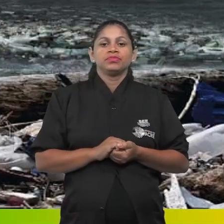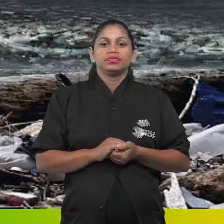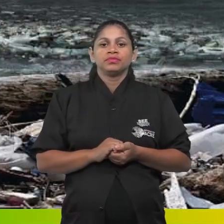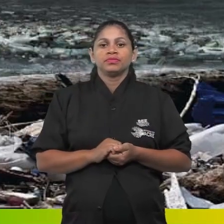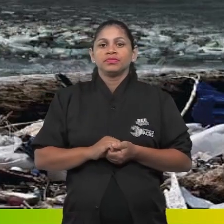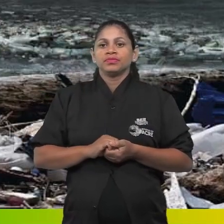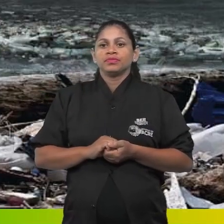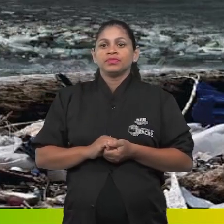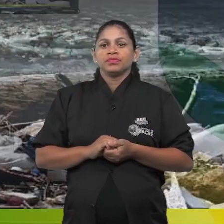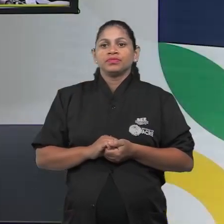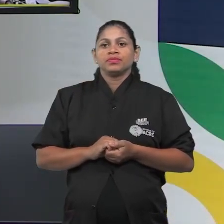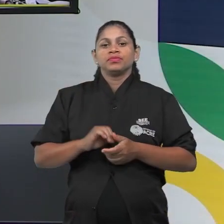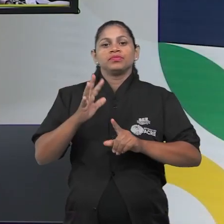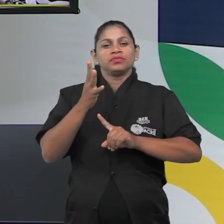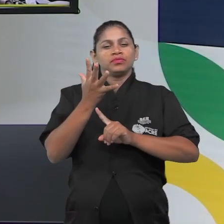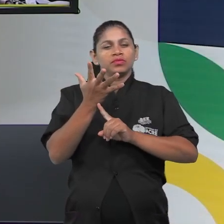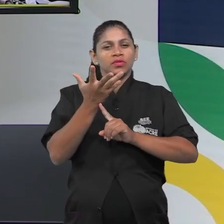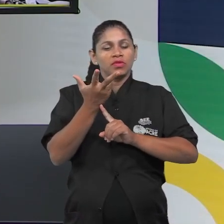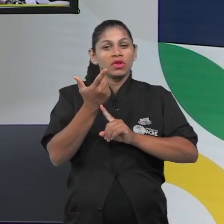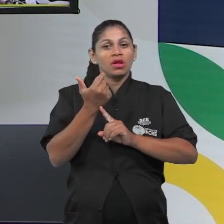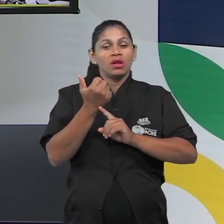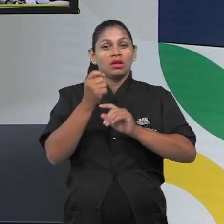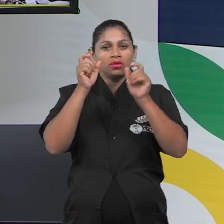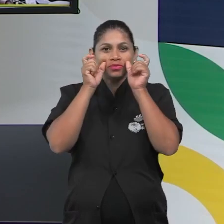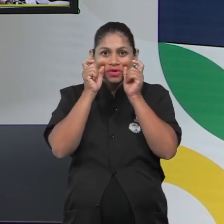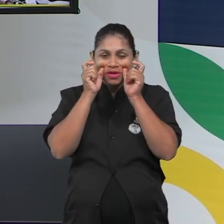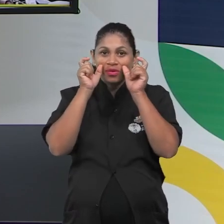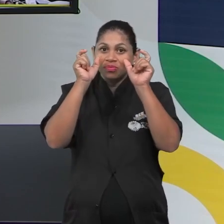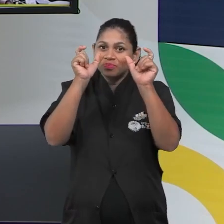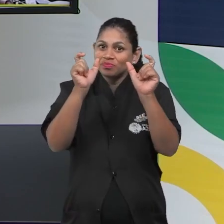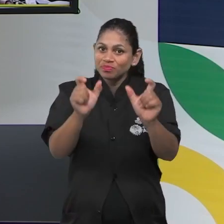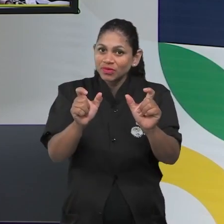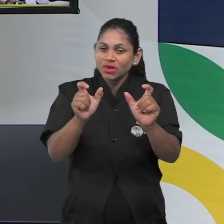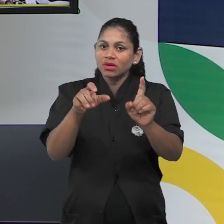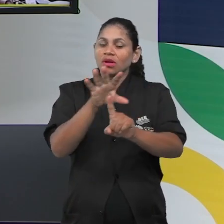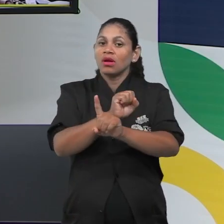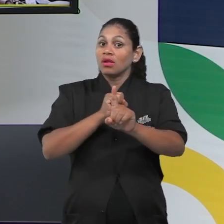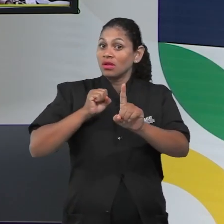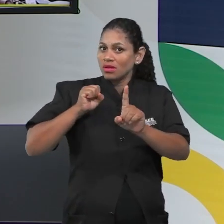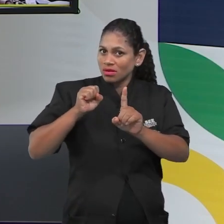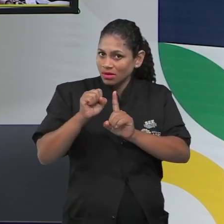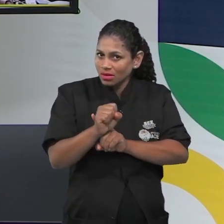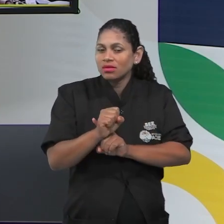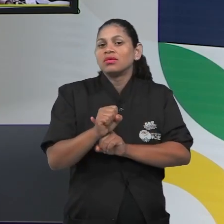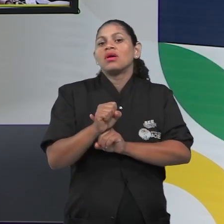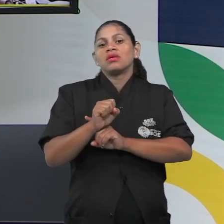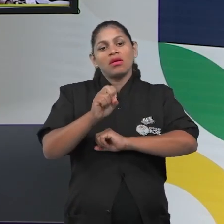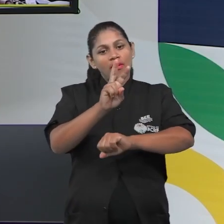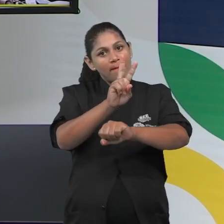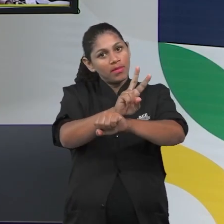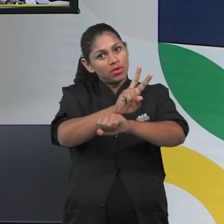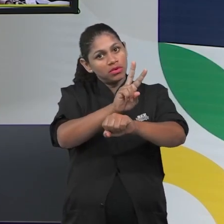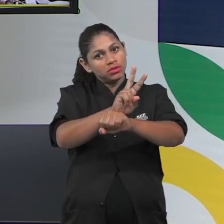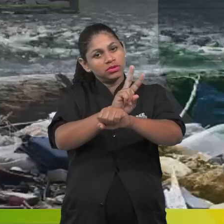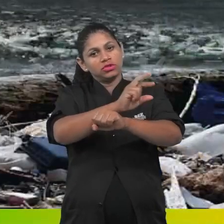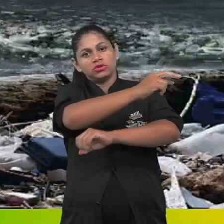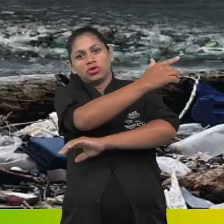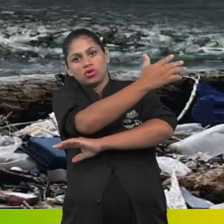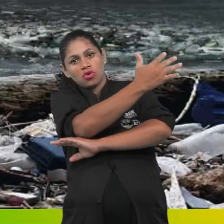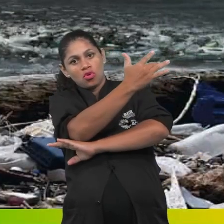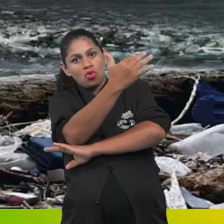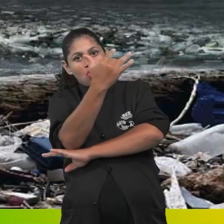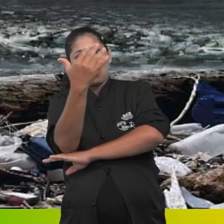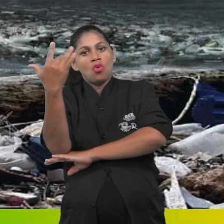um grande alerta, né, à sociedade sobre a questão da preservação ambiental, do quanto o meio